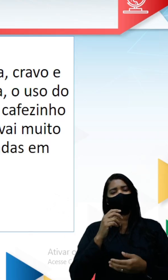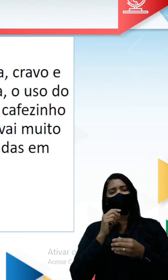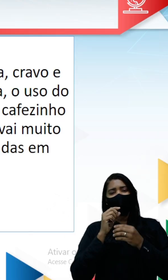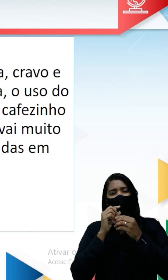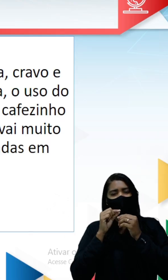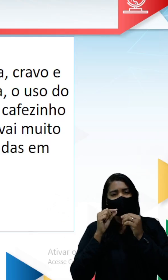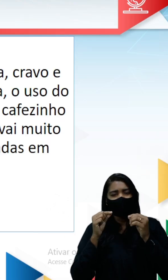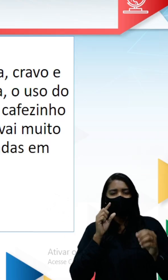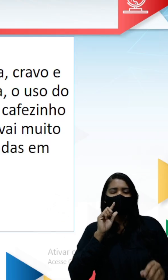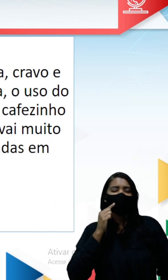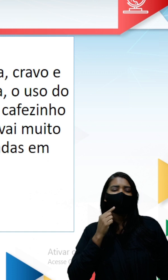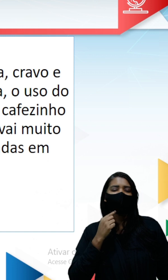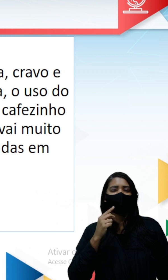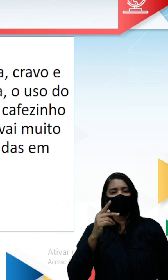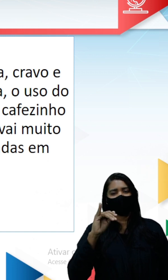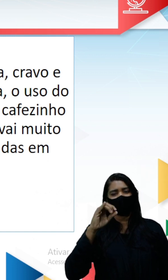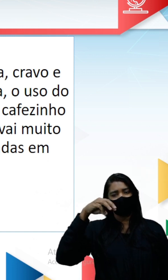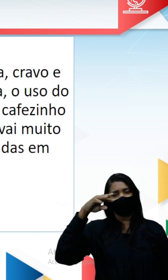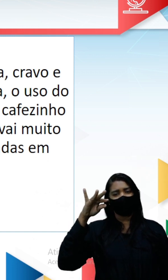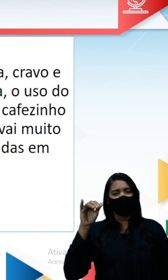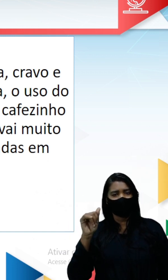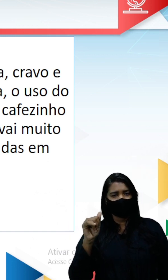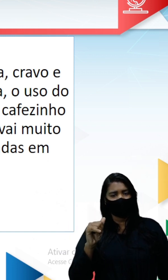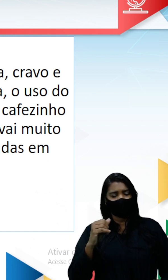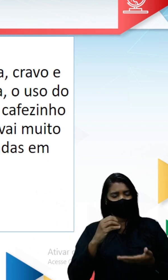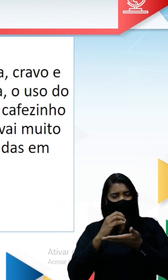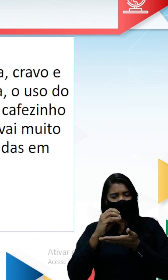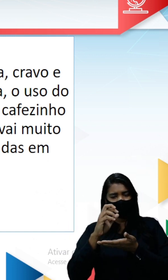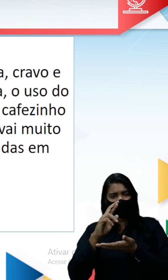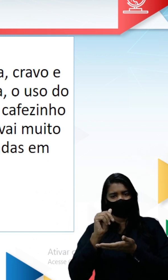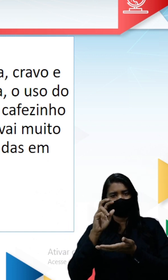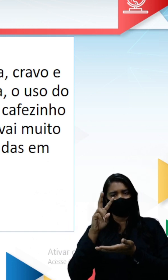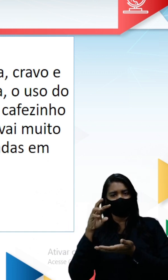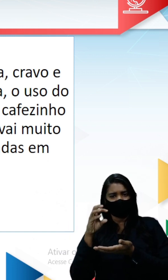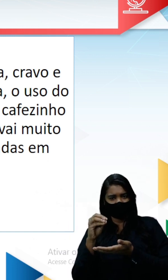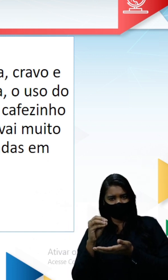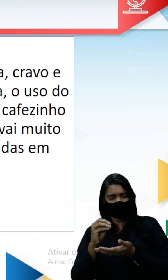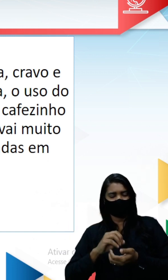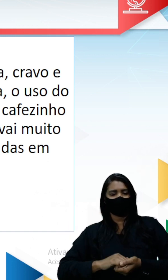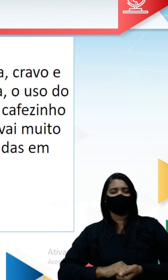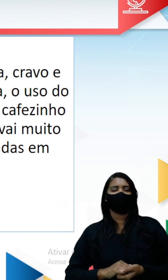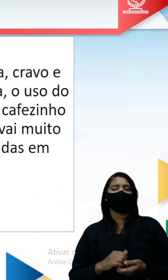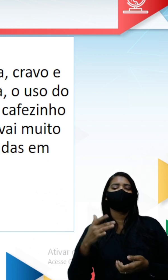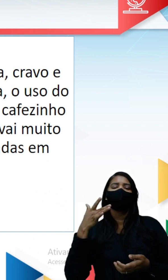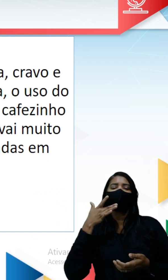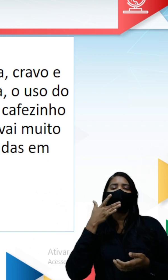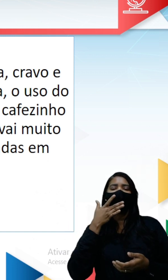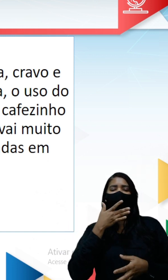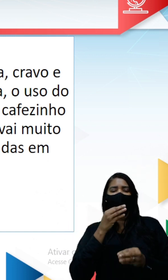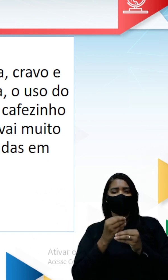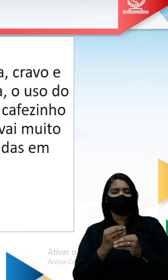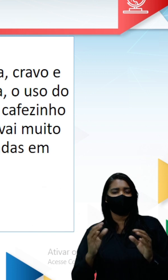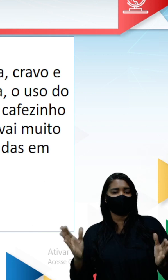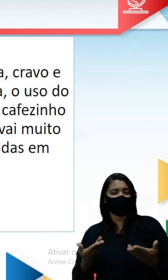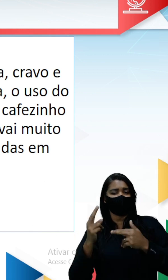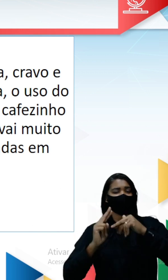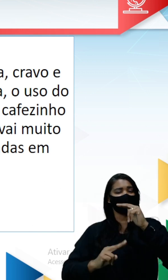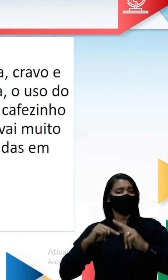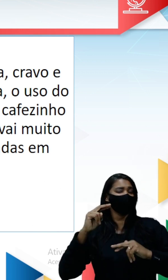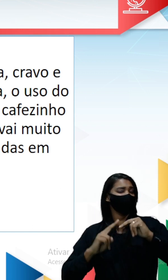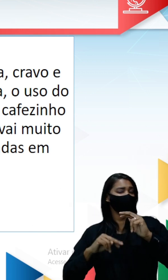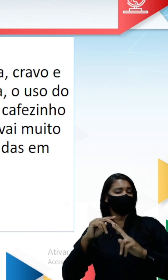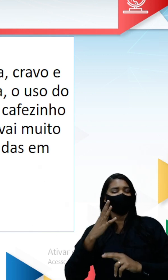noz moscada, o cravo, que a gente coloca tanto aqui na nossa canjica, né? Ai, meu Deus, delicioso. Tá chegando festa